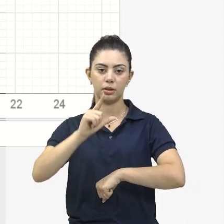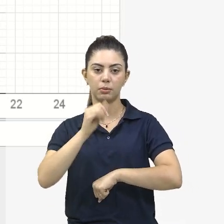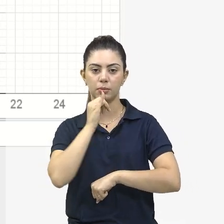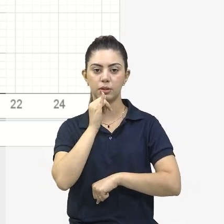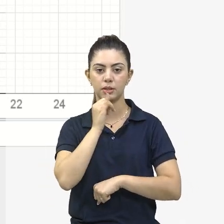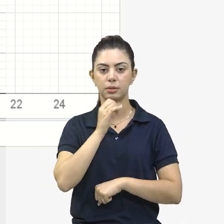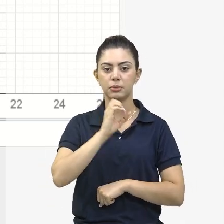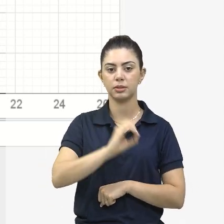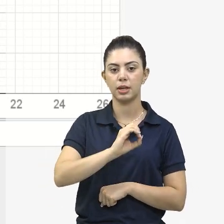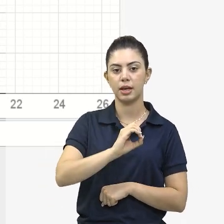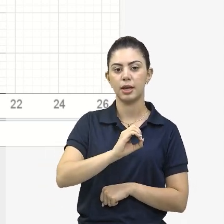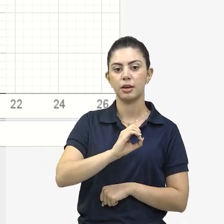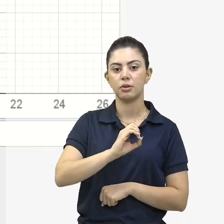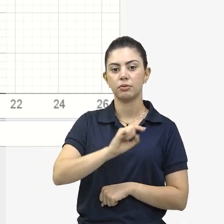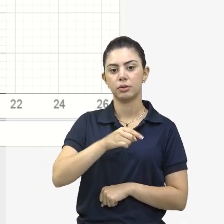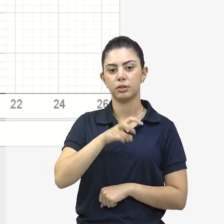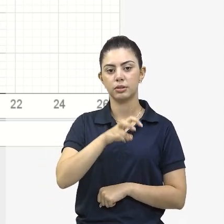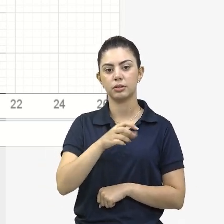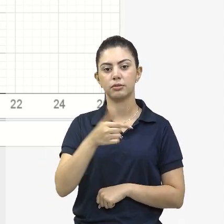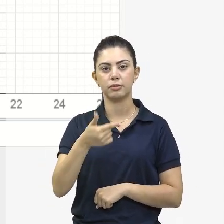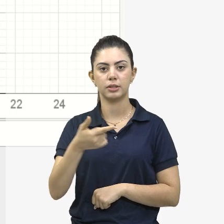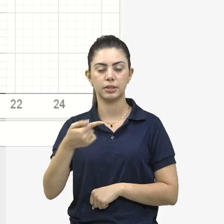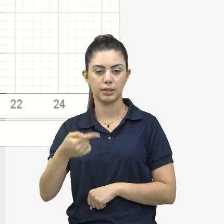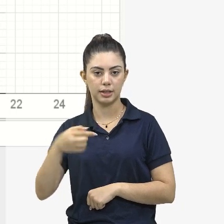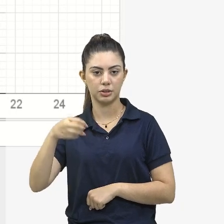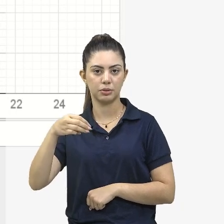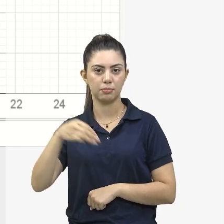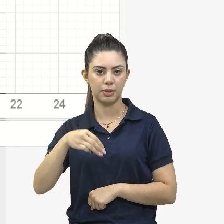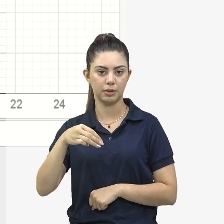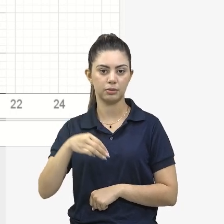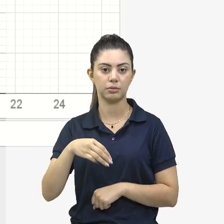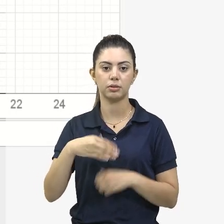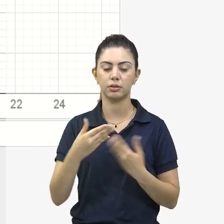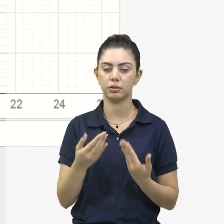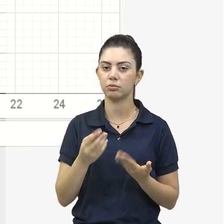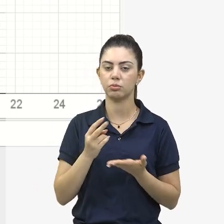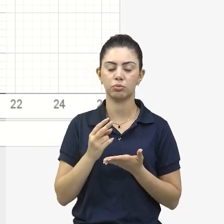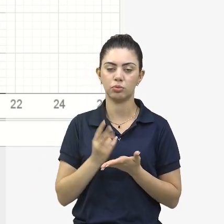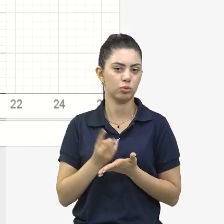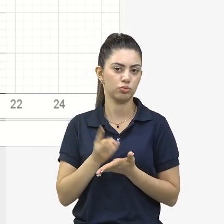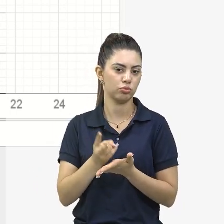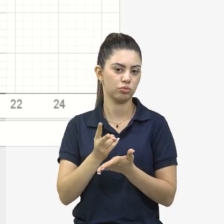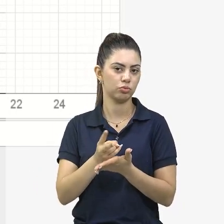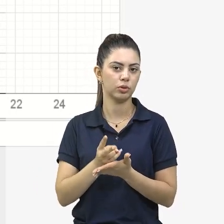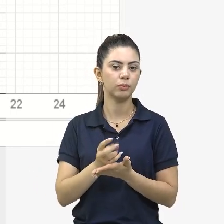a 27 metros do solo. E continuando.